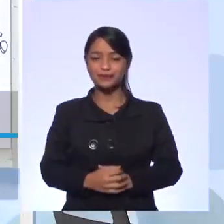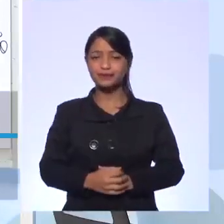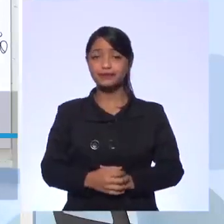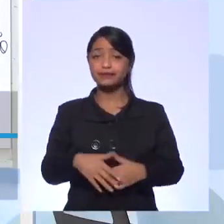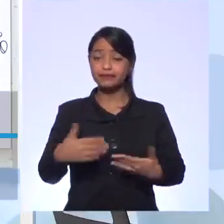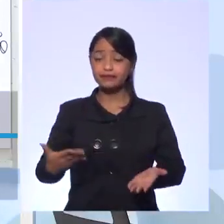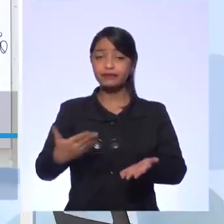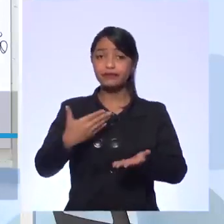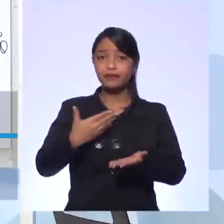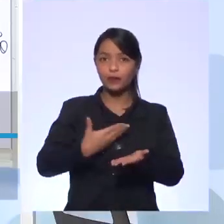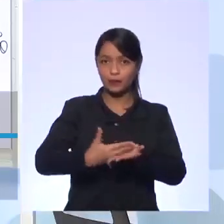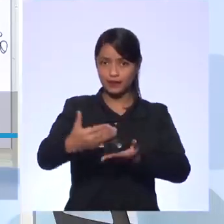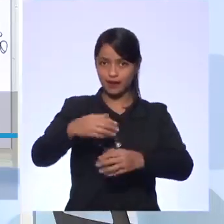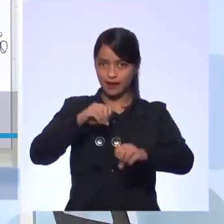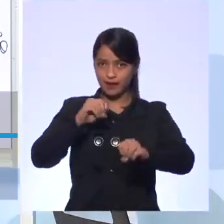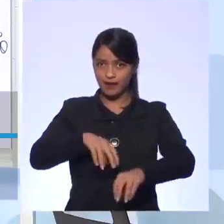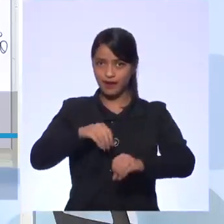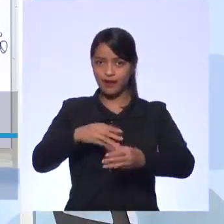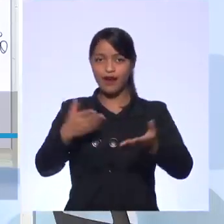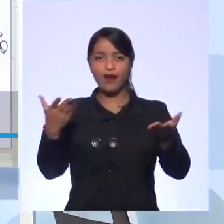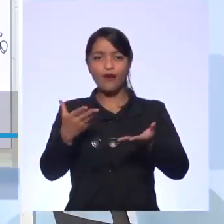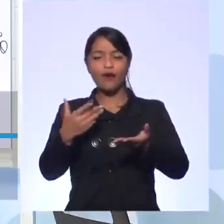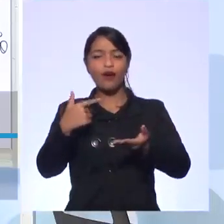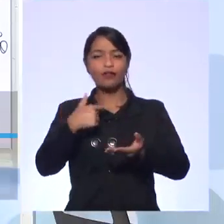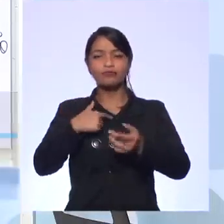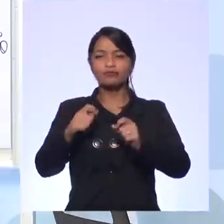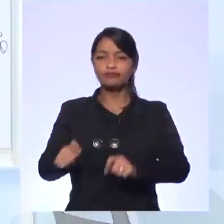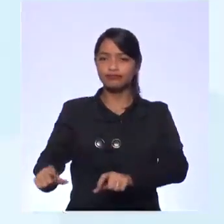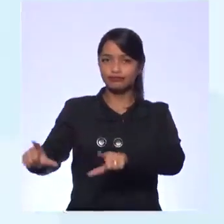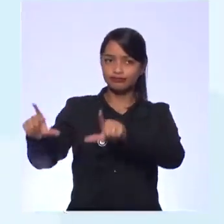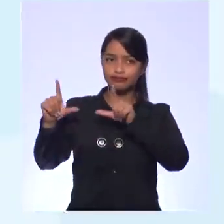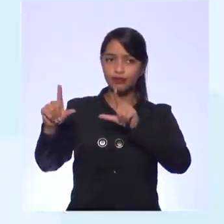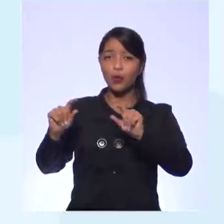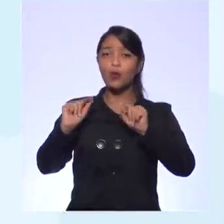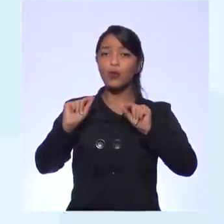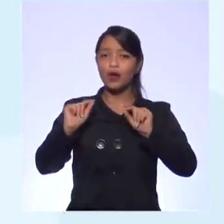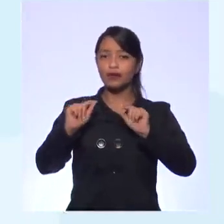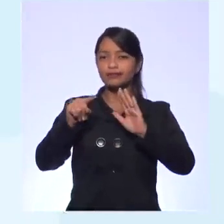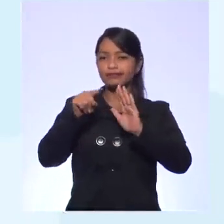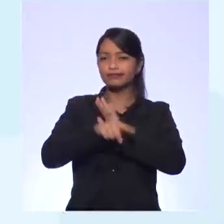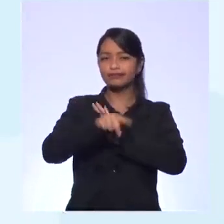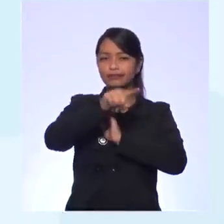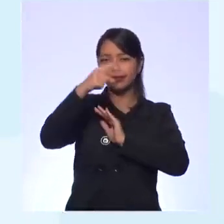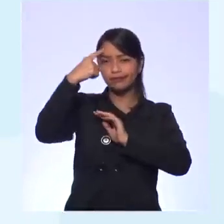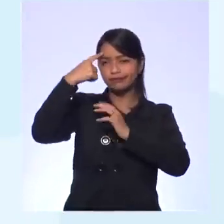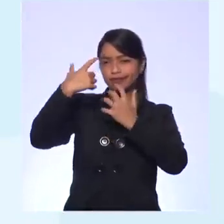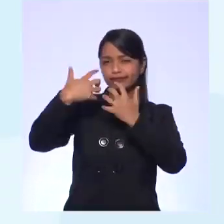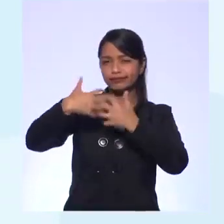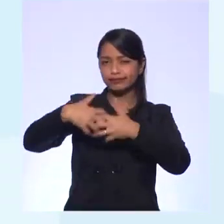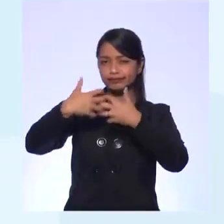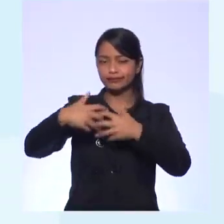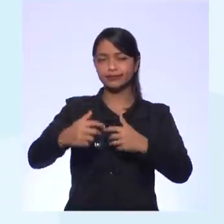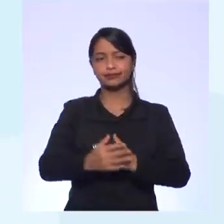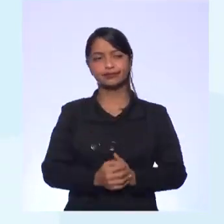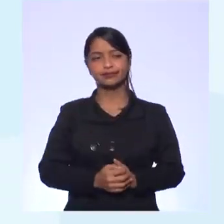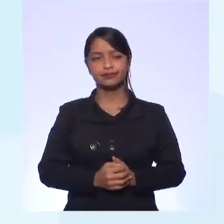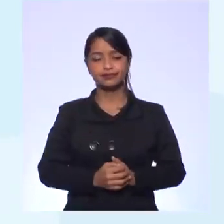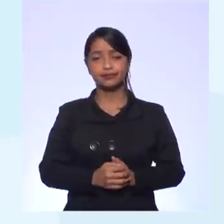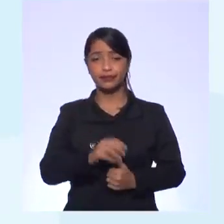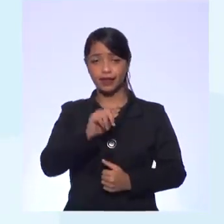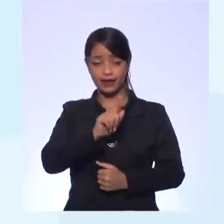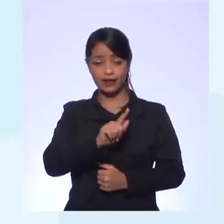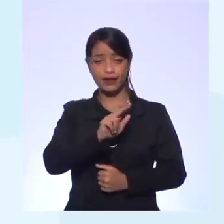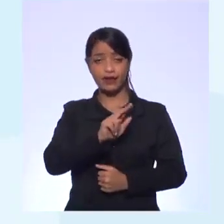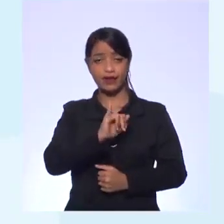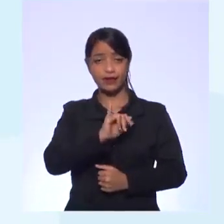deixar aqui uma pequena provocação para os alunos. Vou deixar na tela para vocês. Qual a relação existente entre guildas